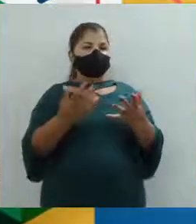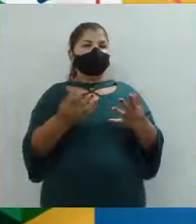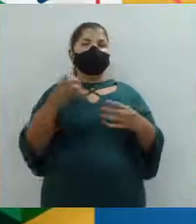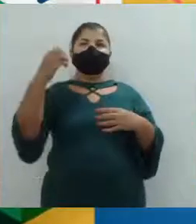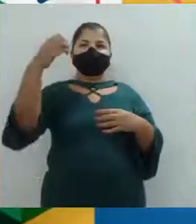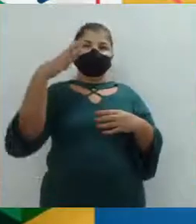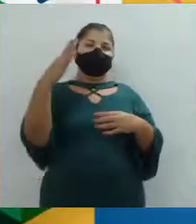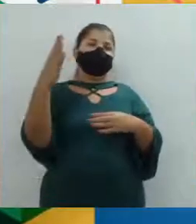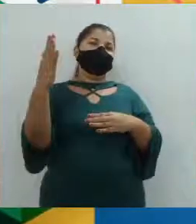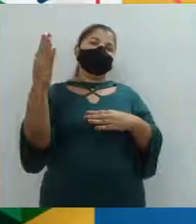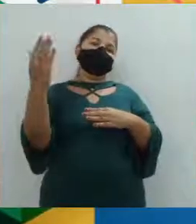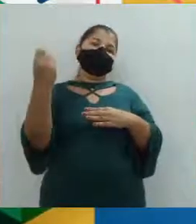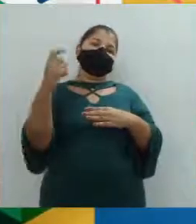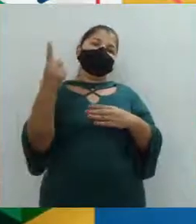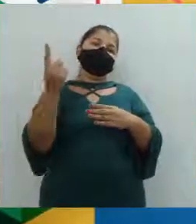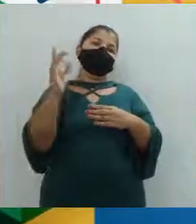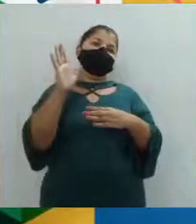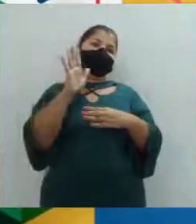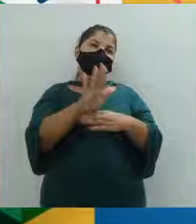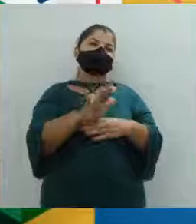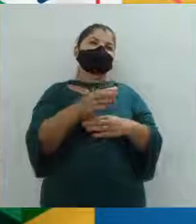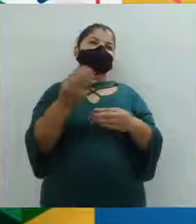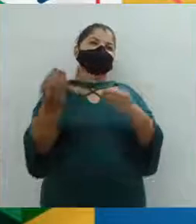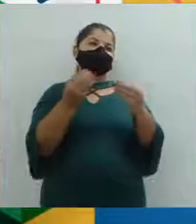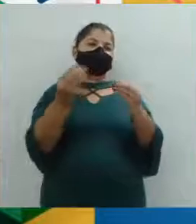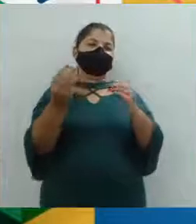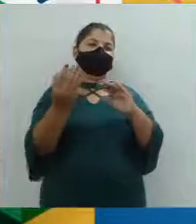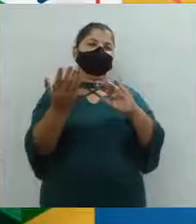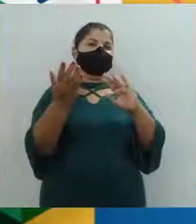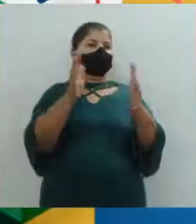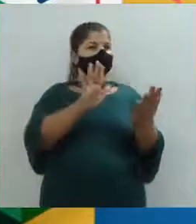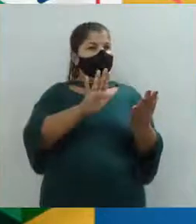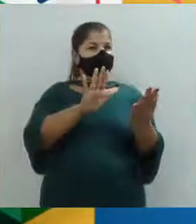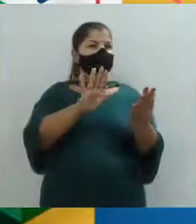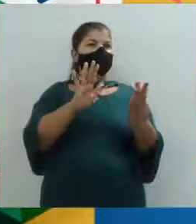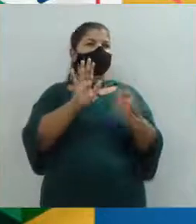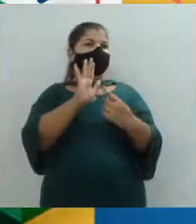vai ajudar nesse contraponto, né? Nessa